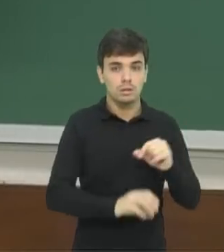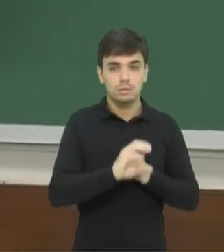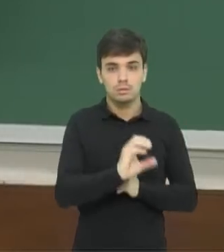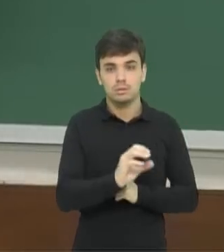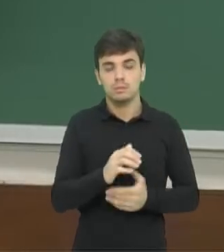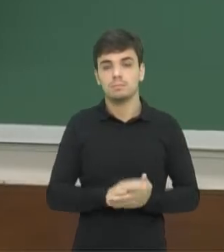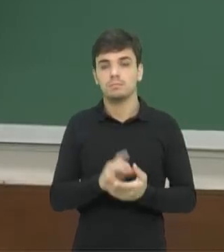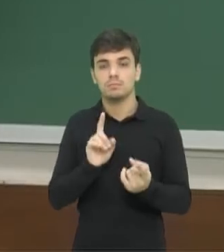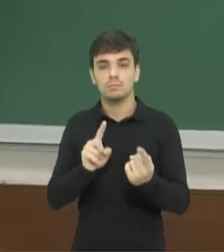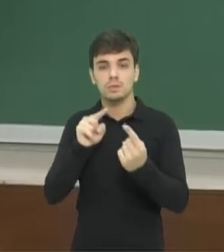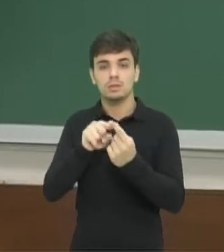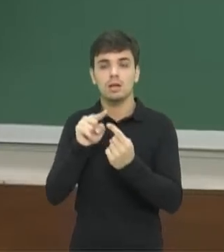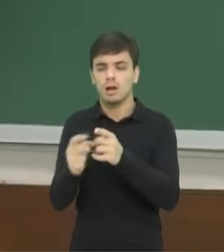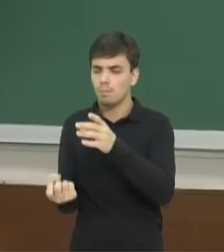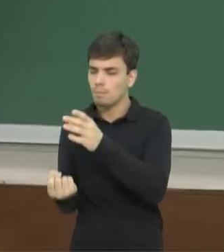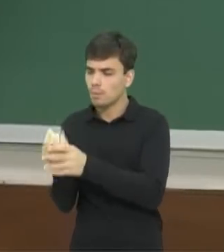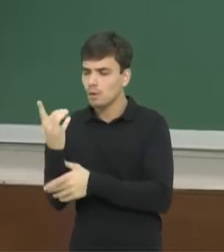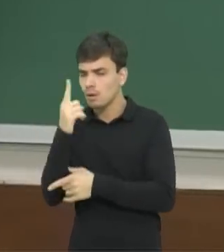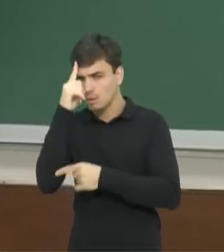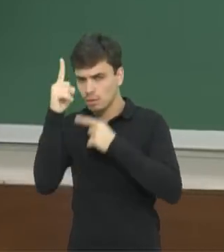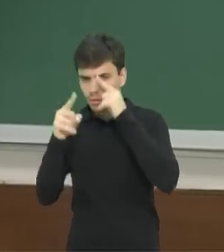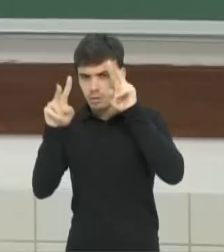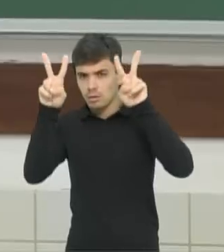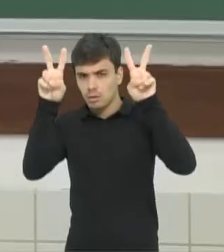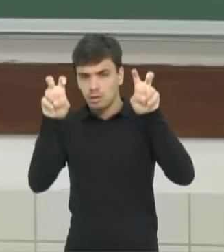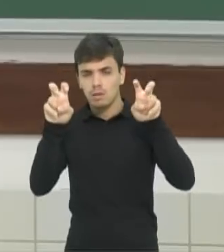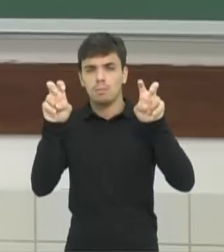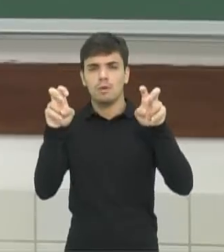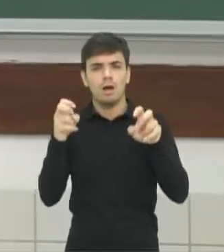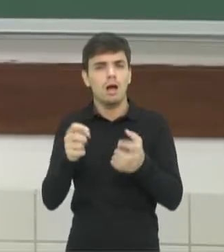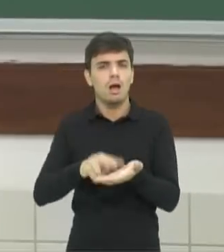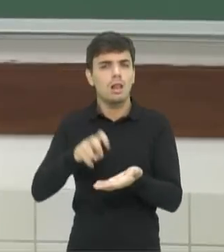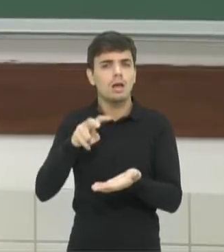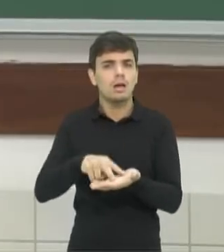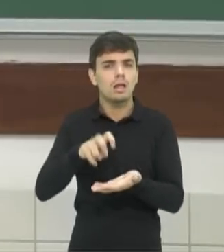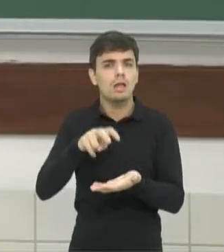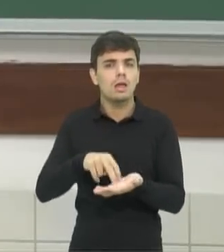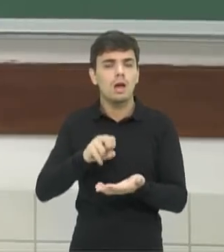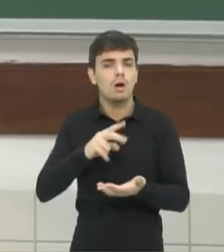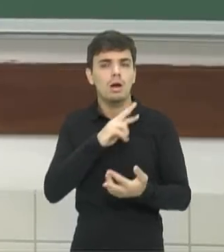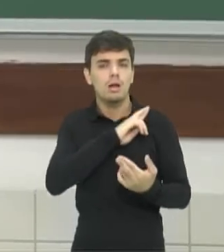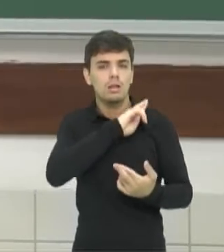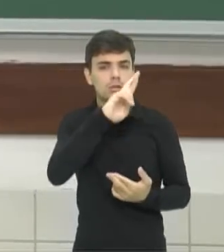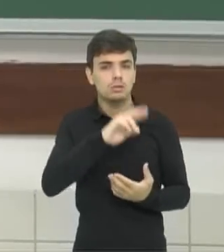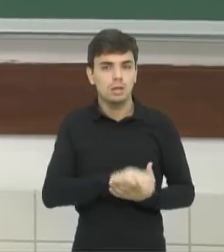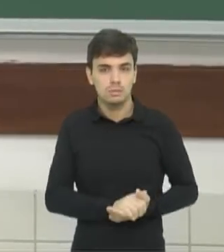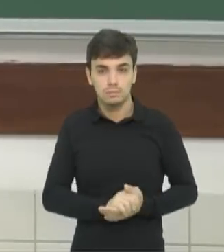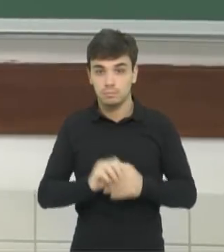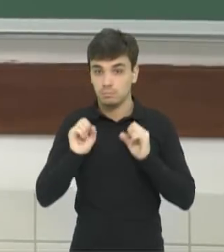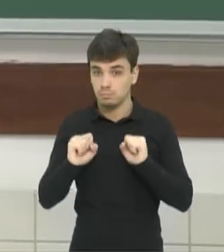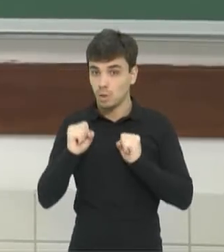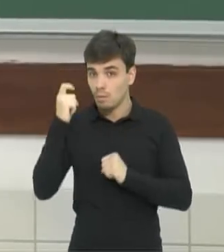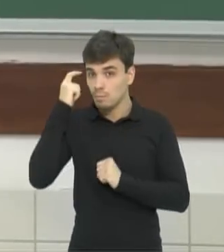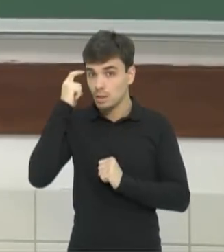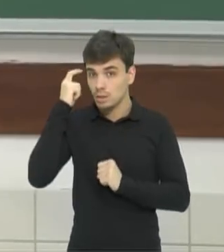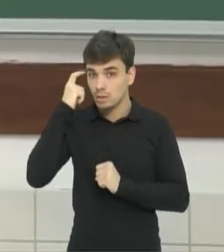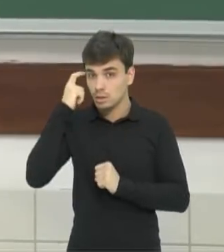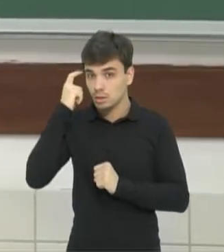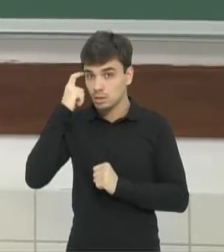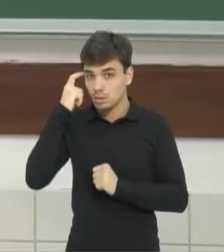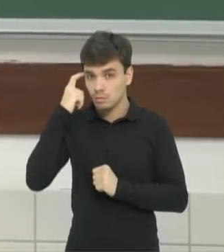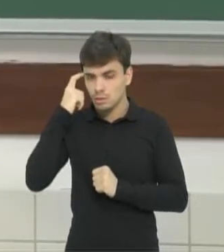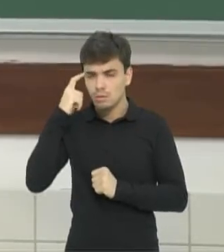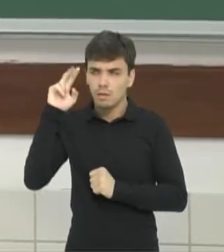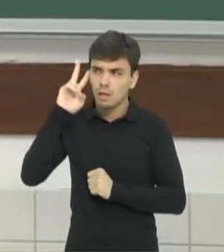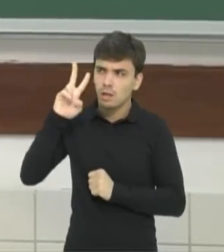objetividade, criatividade e temas de alegria e religiosidade? Ai, ai, vamos lá. Força, pensamento. Você